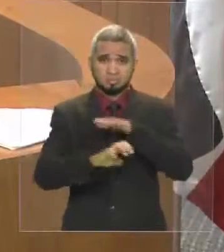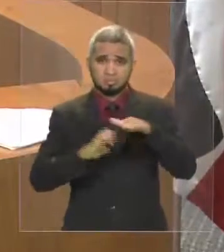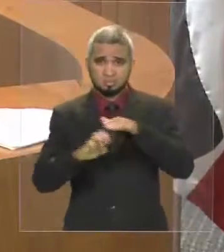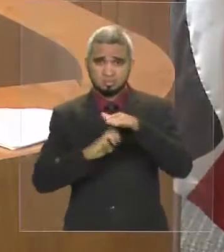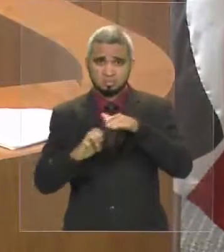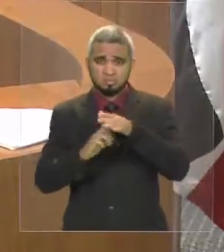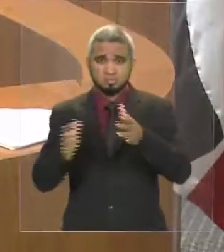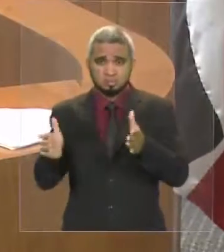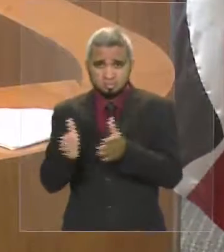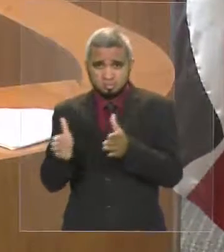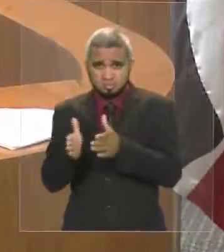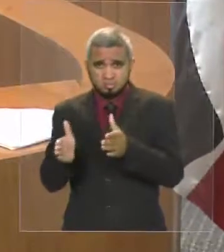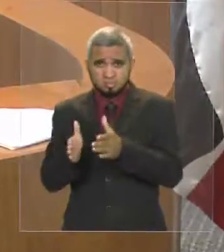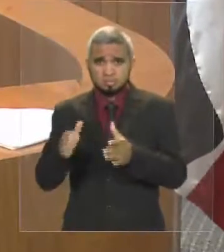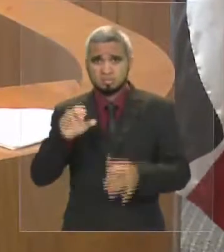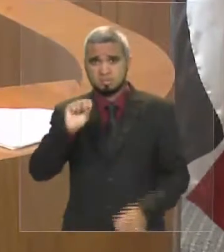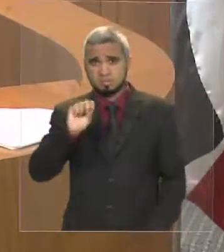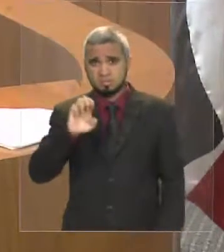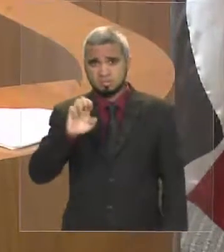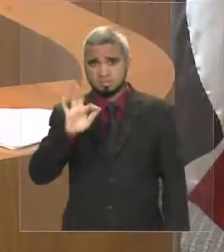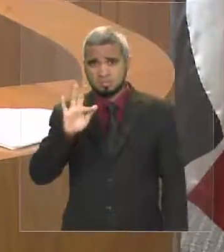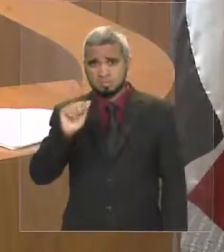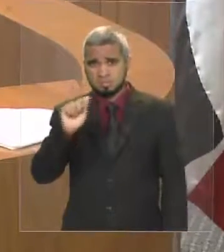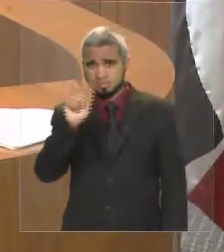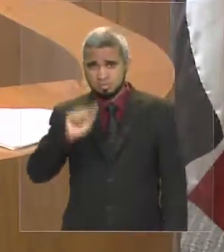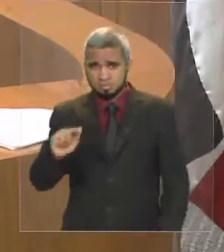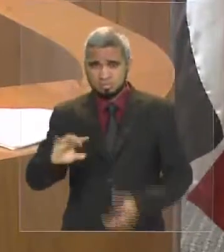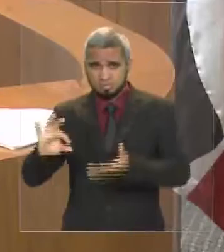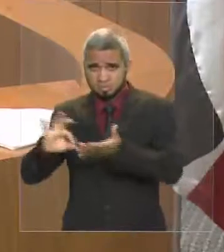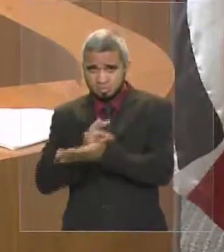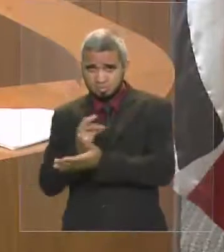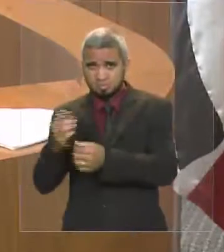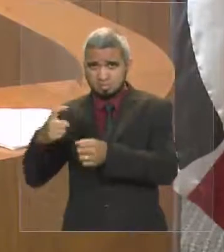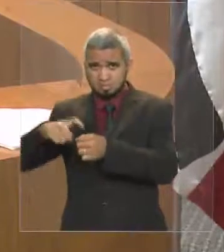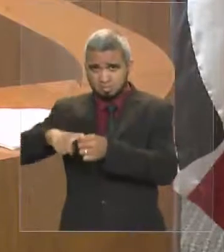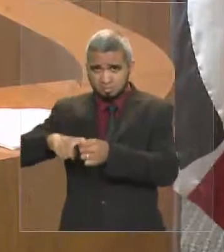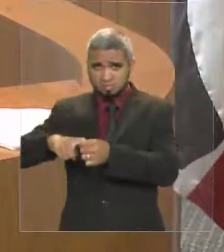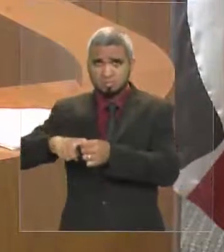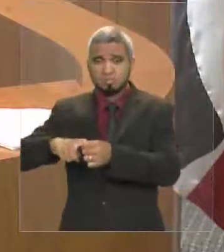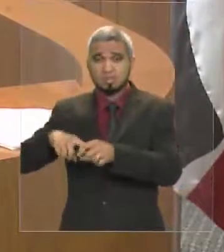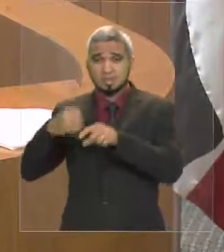pela Secretaria de Fazenda, atrasar, deputado Souza Neto, o